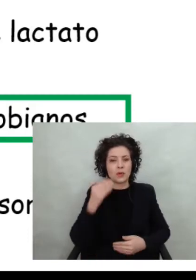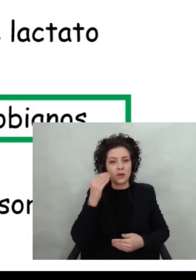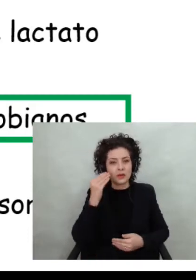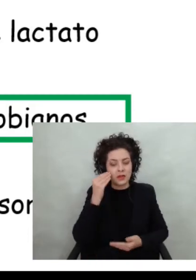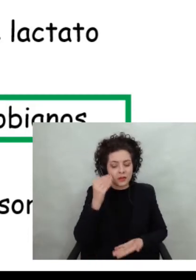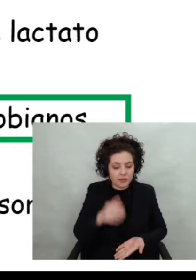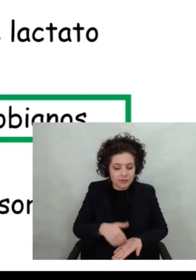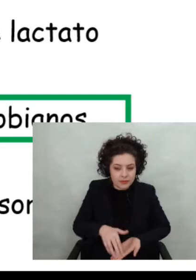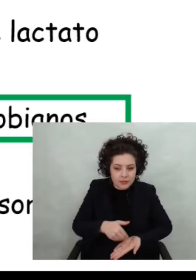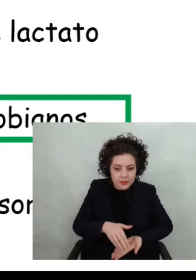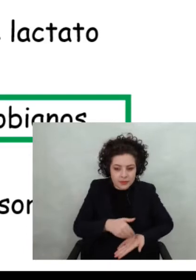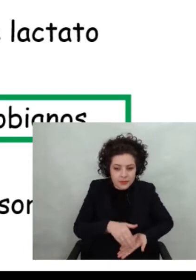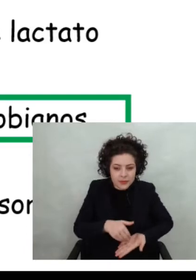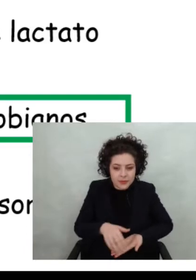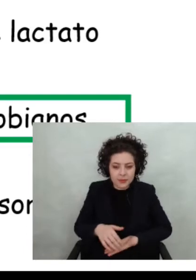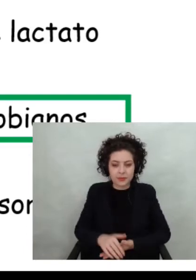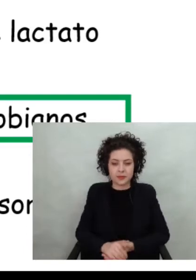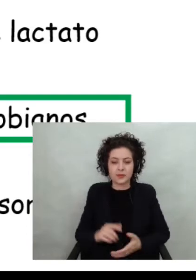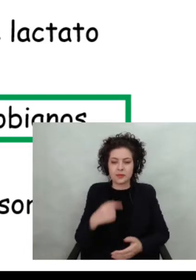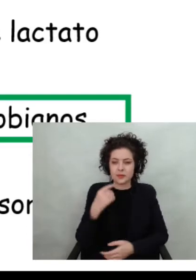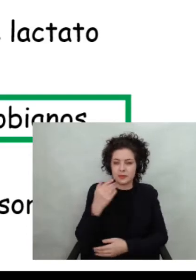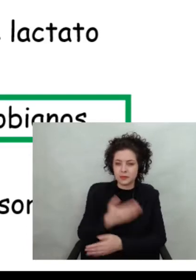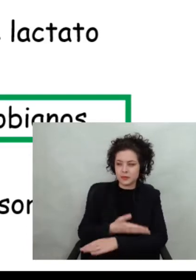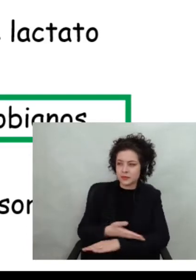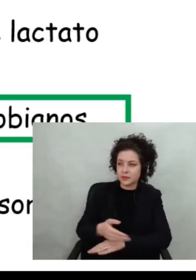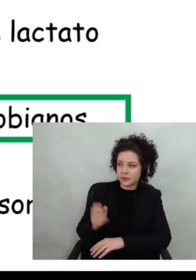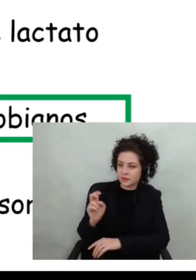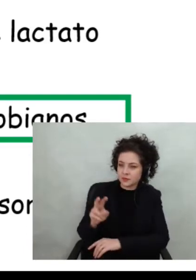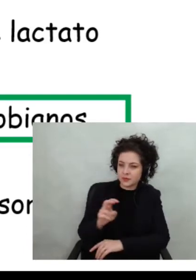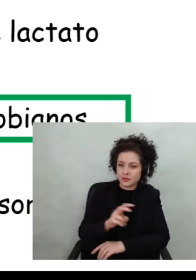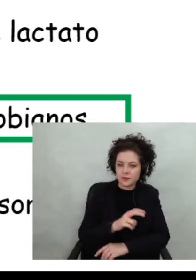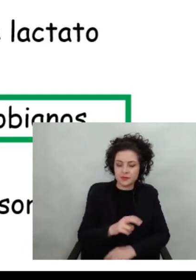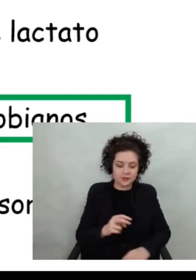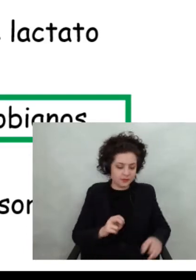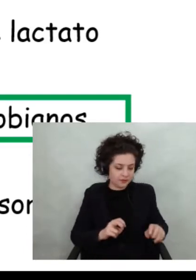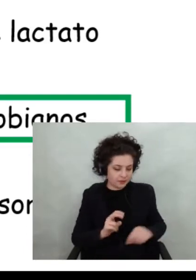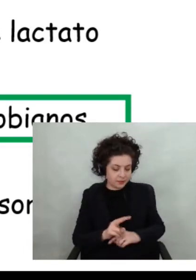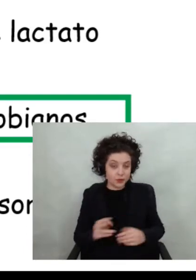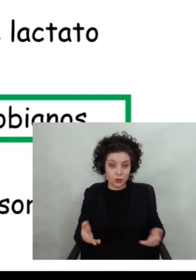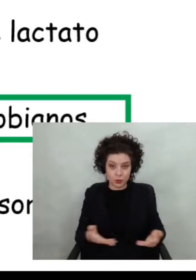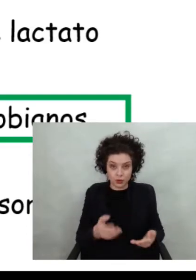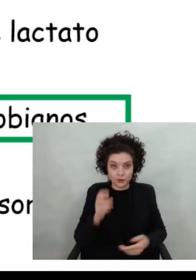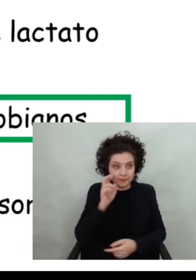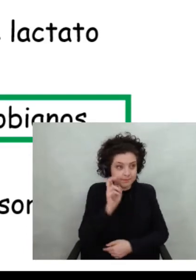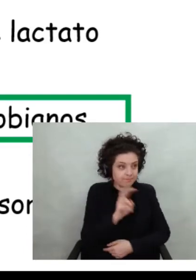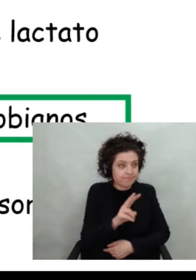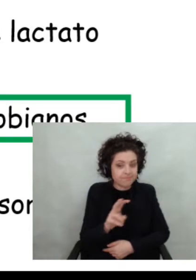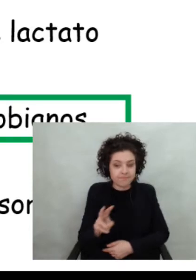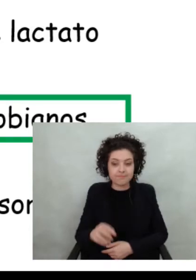a ver, a sepse bacteriana e a sepse atual que nós vemos. Como